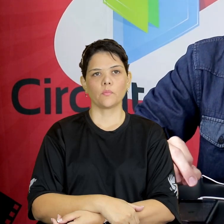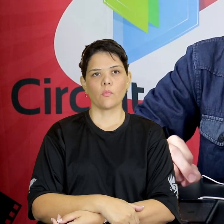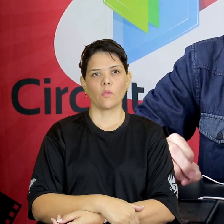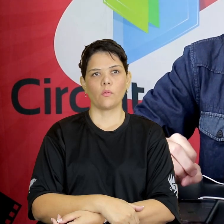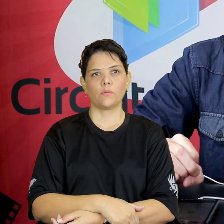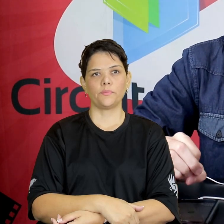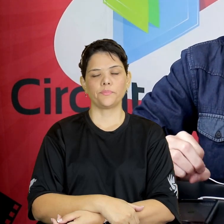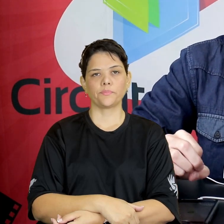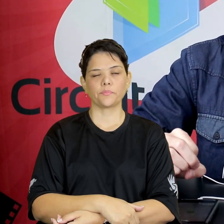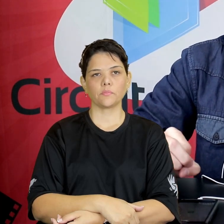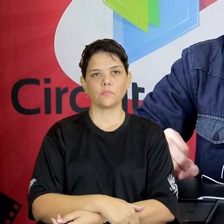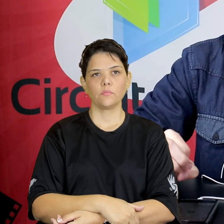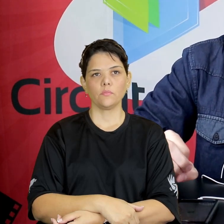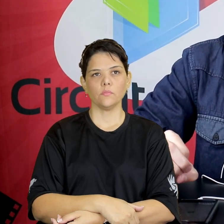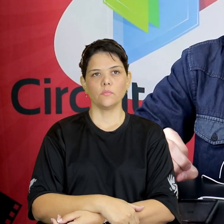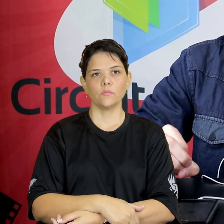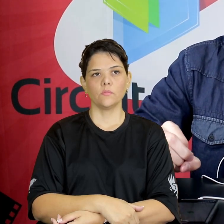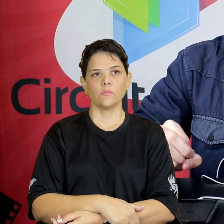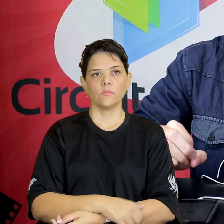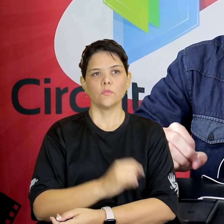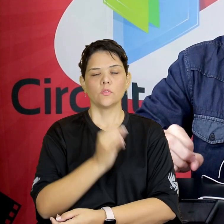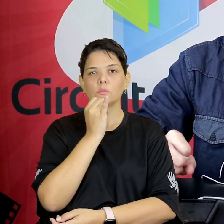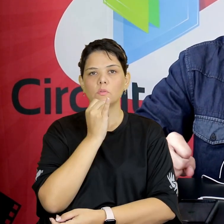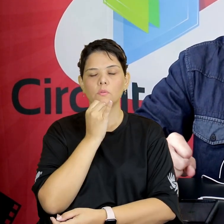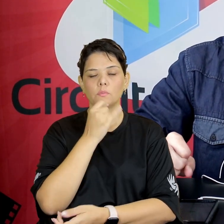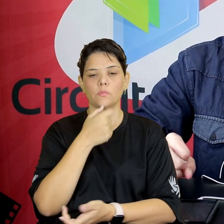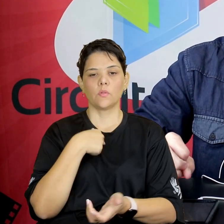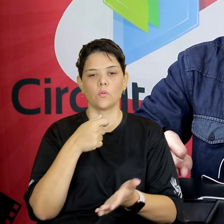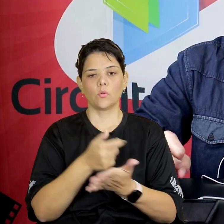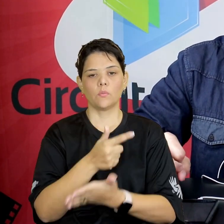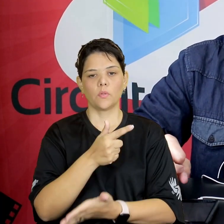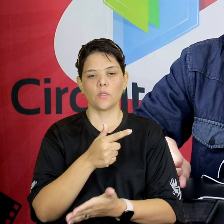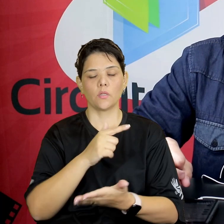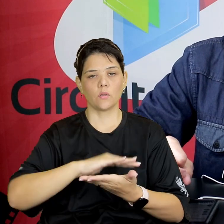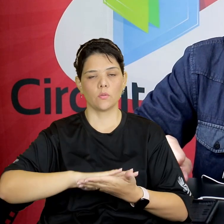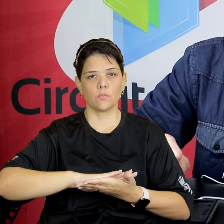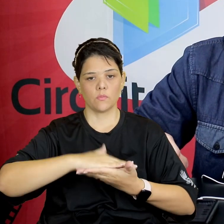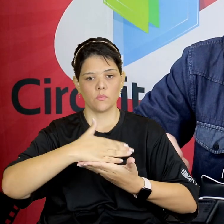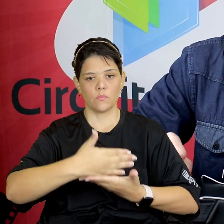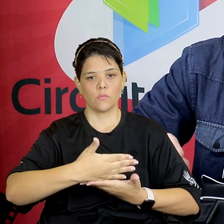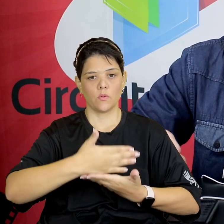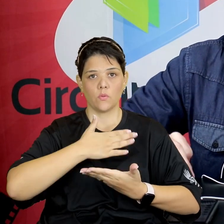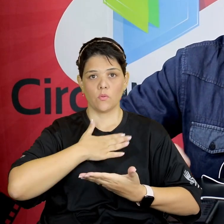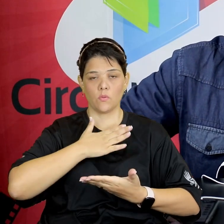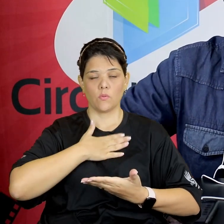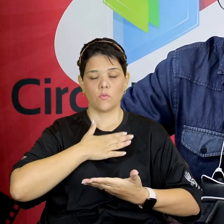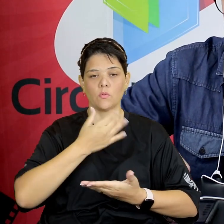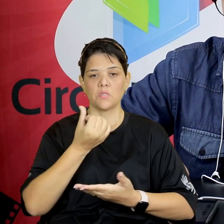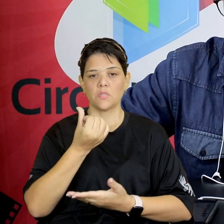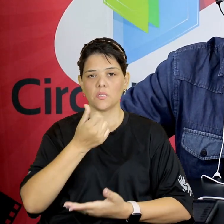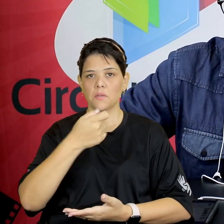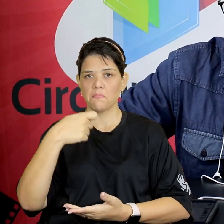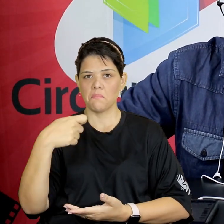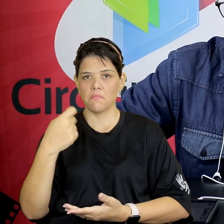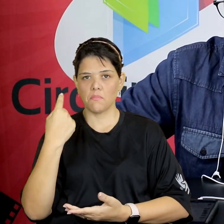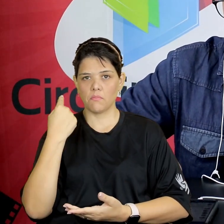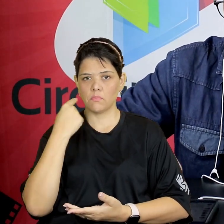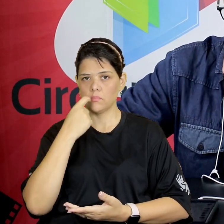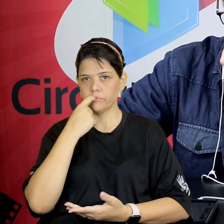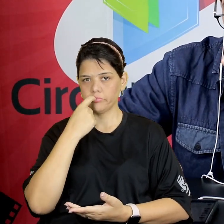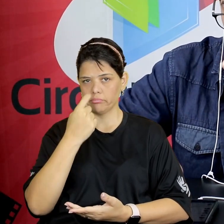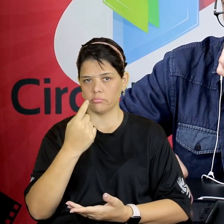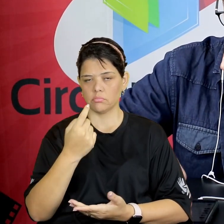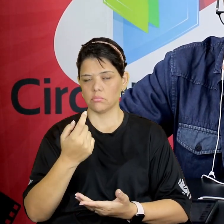Por exemplo, eu comprei esse computador, eu acho que não tem 6 meses. Eu editava com a carroça. Então,